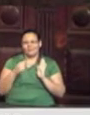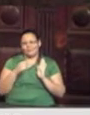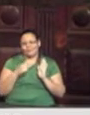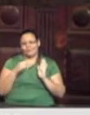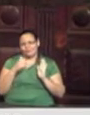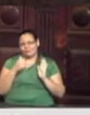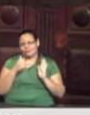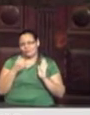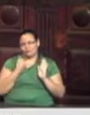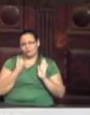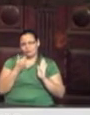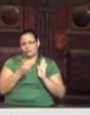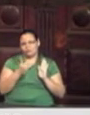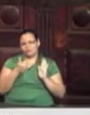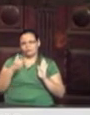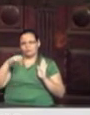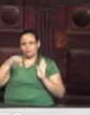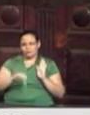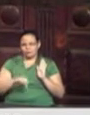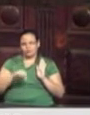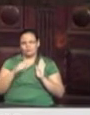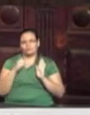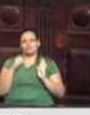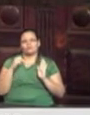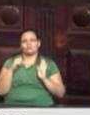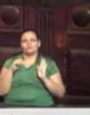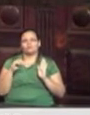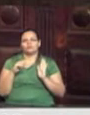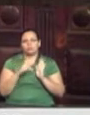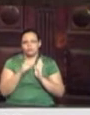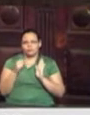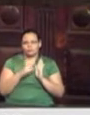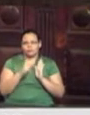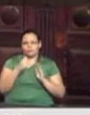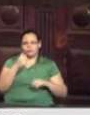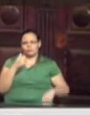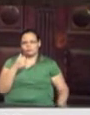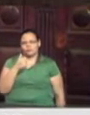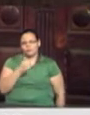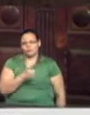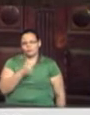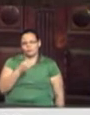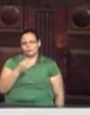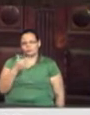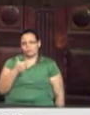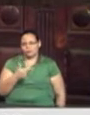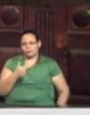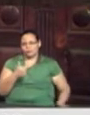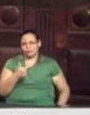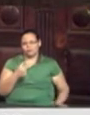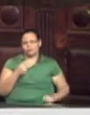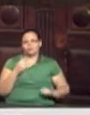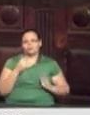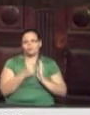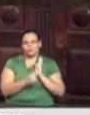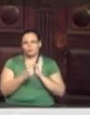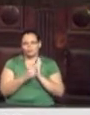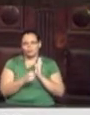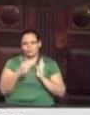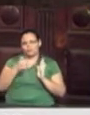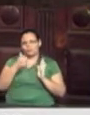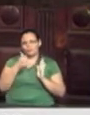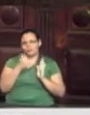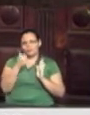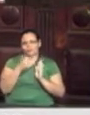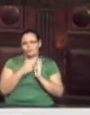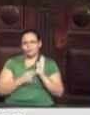29 da Constituição do Estado e o caput do artigo 172 e seu parágrafo 1º do regimento